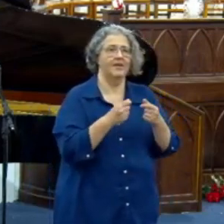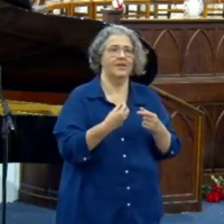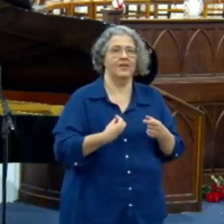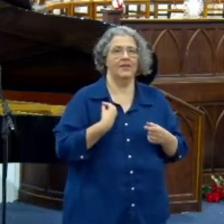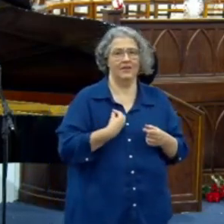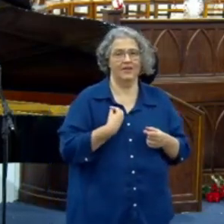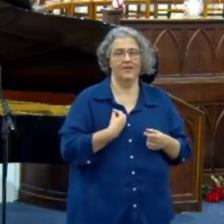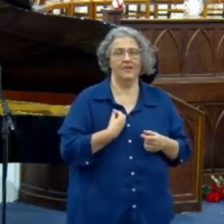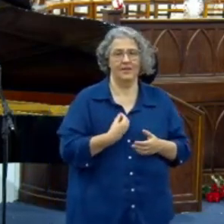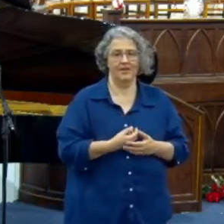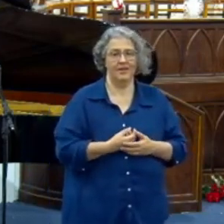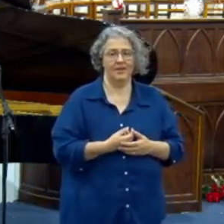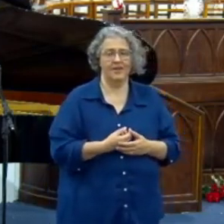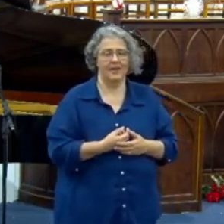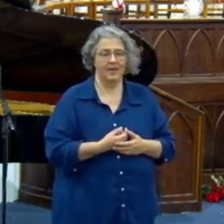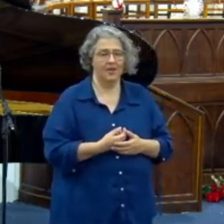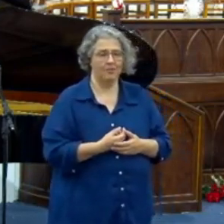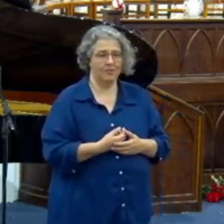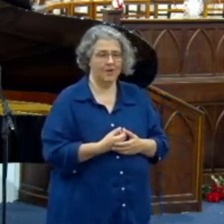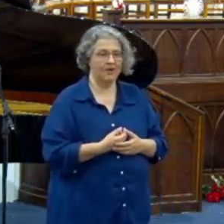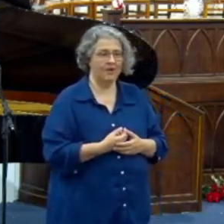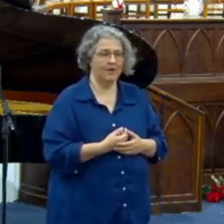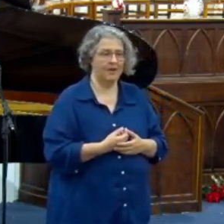é uma renúncia.